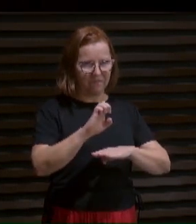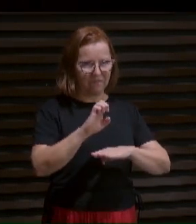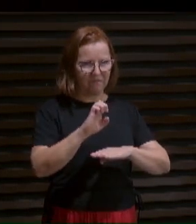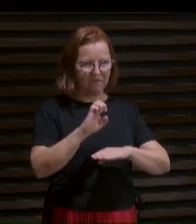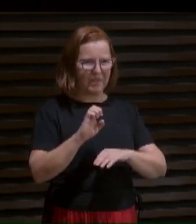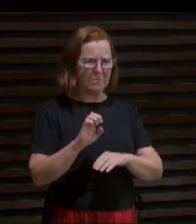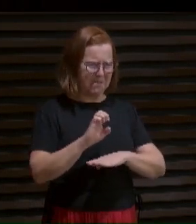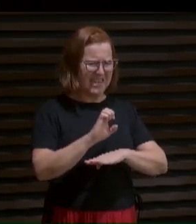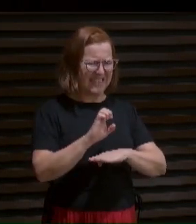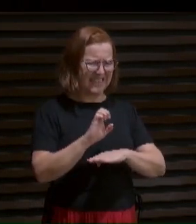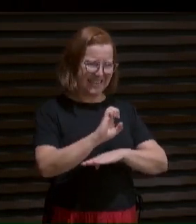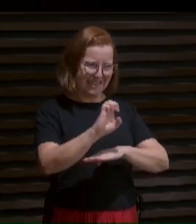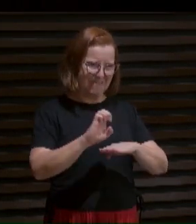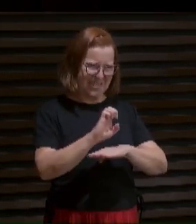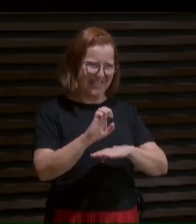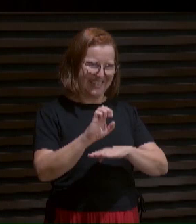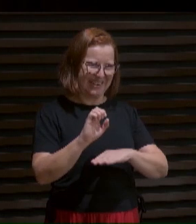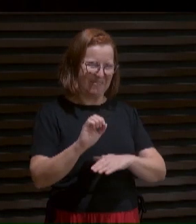do dono da empresa.